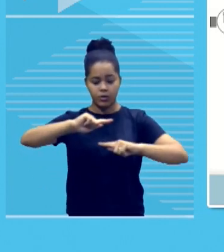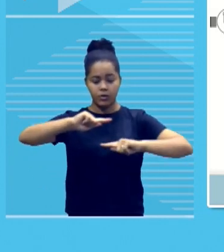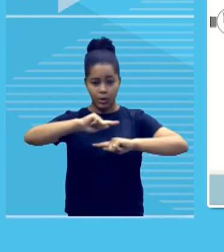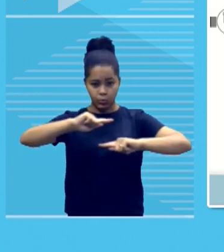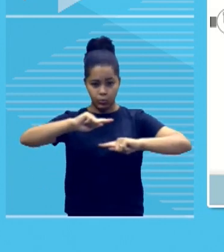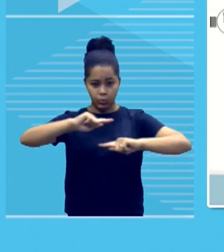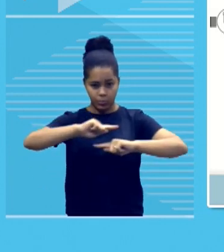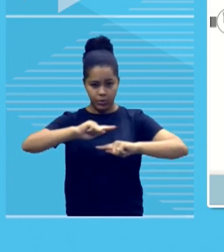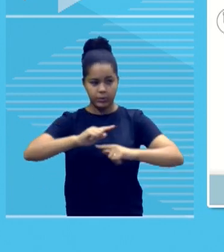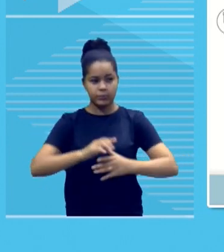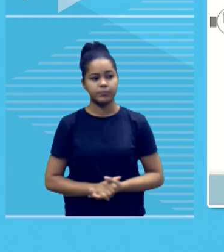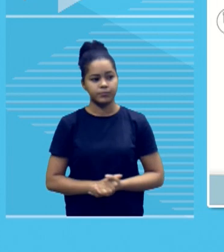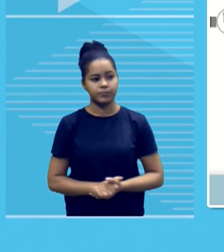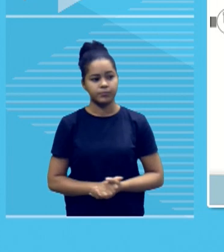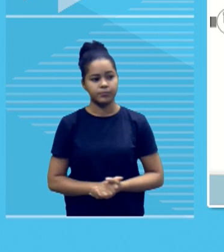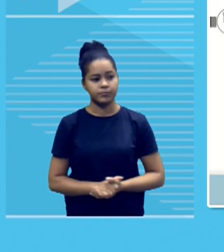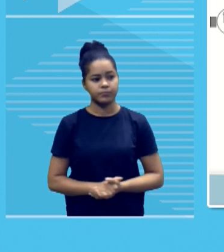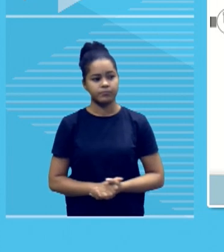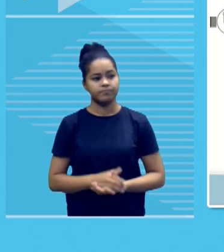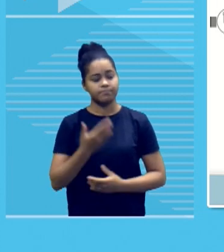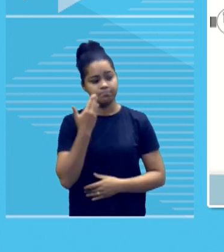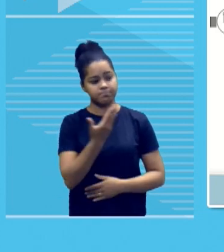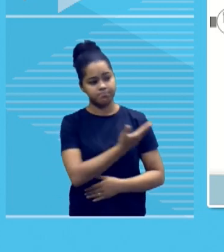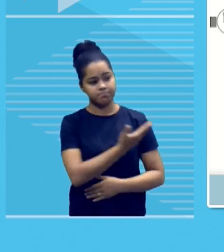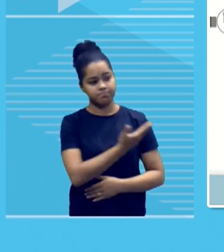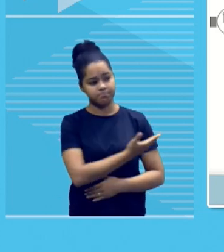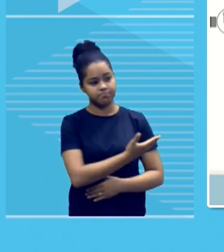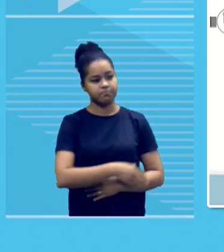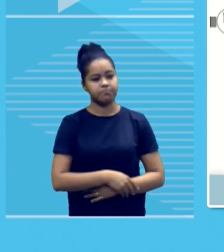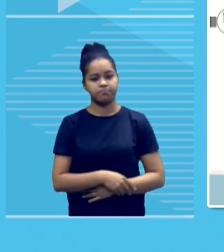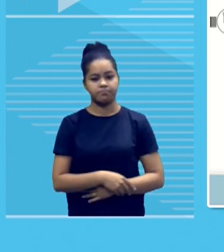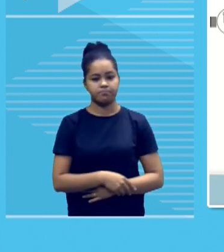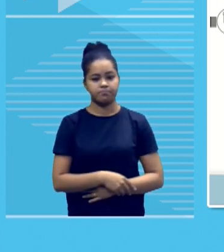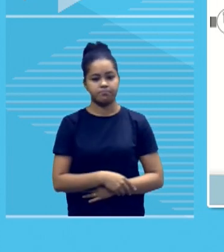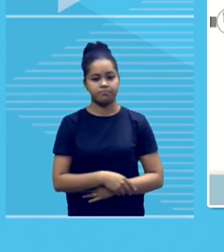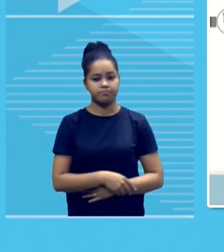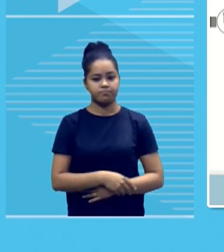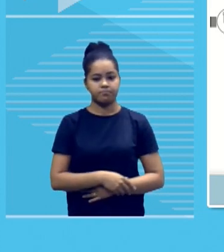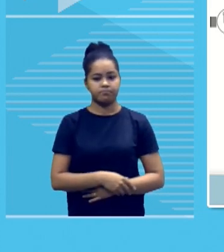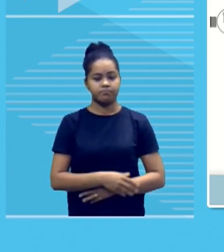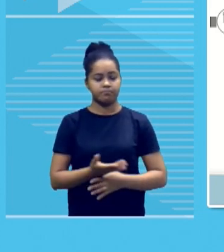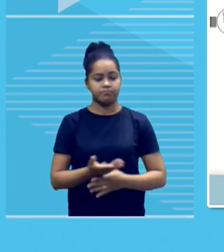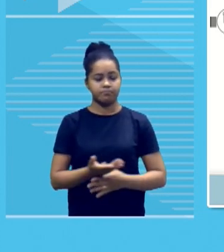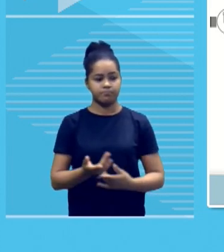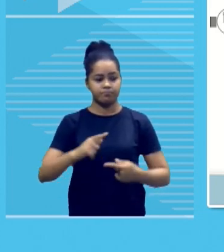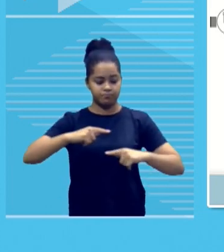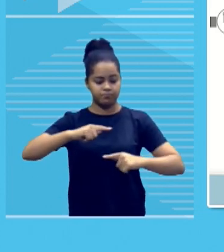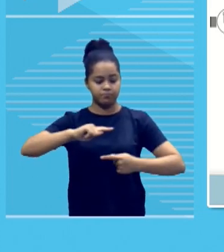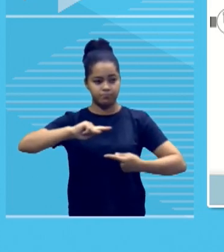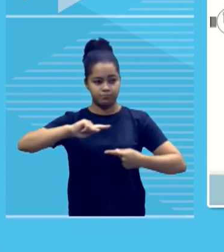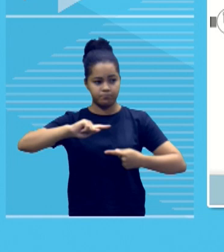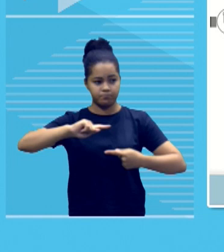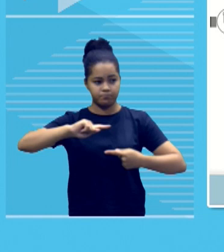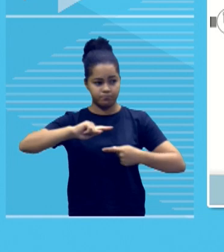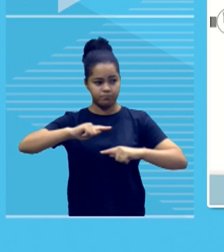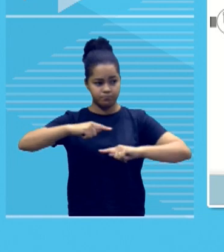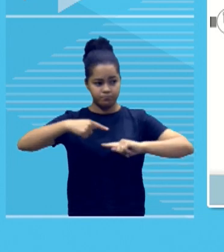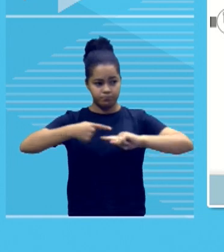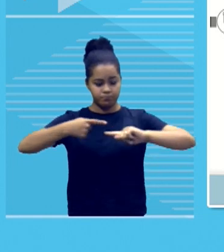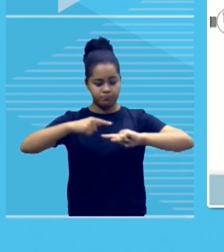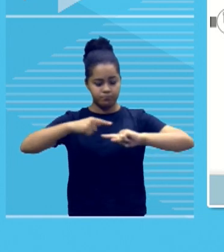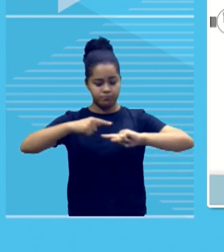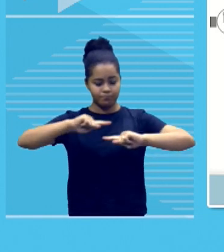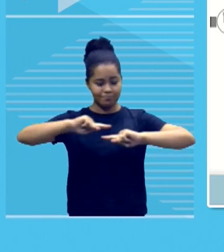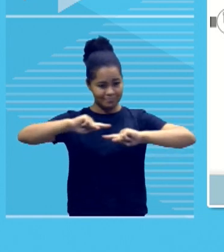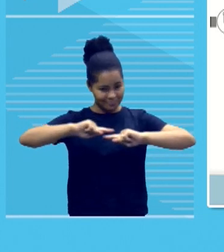é uma acetona ou enol mais uma vez aqui o equilíbrio veja que o hidrogênio ele se juntou com oxigênio